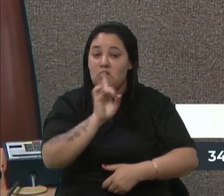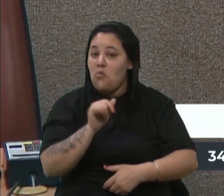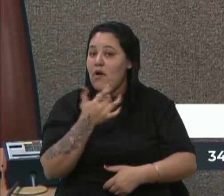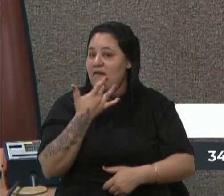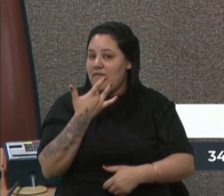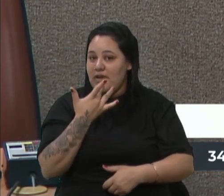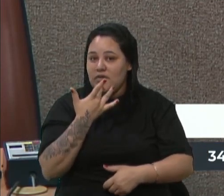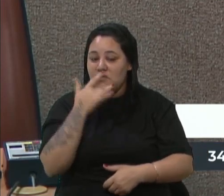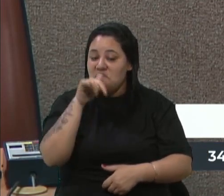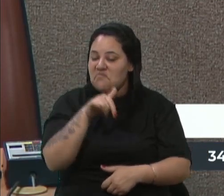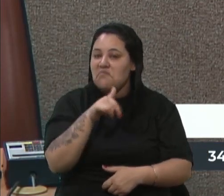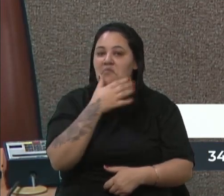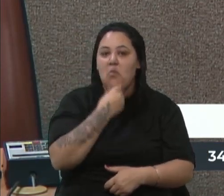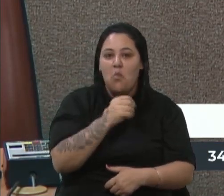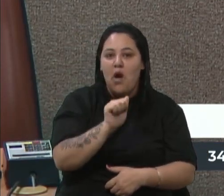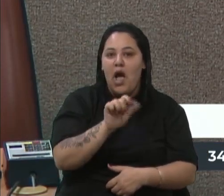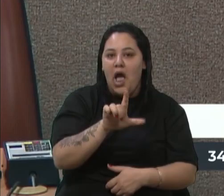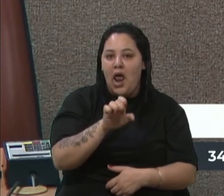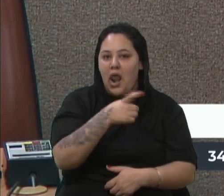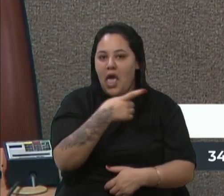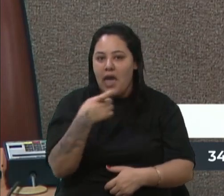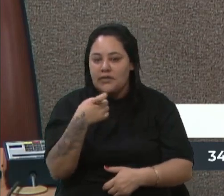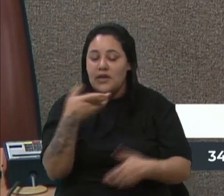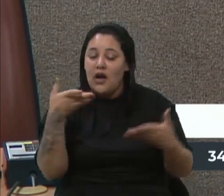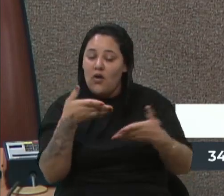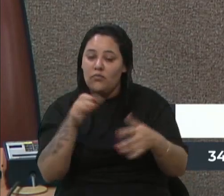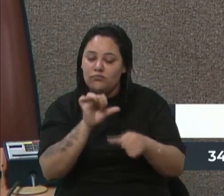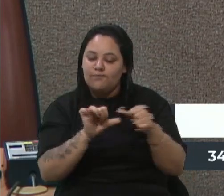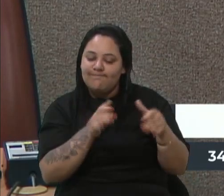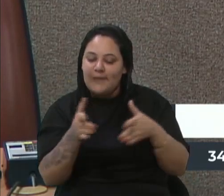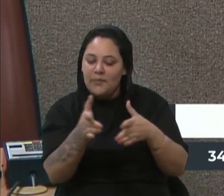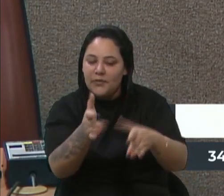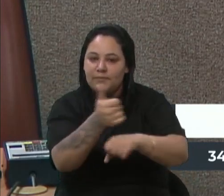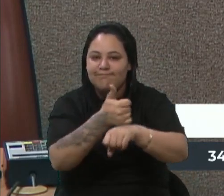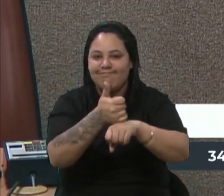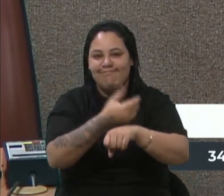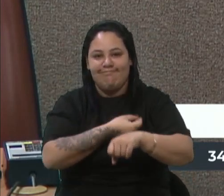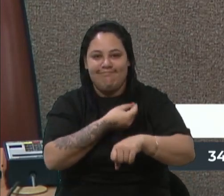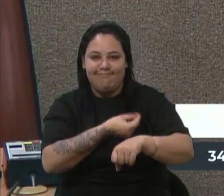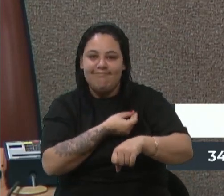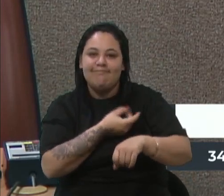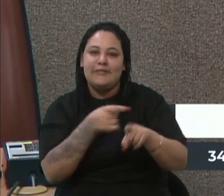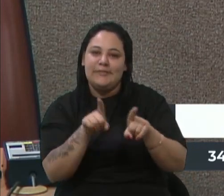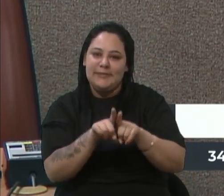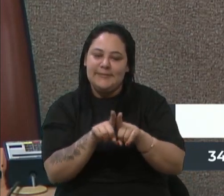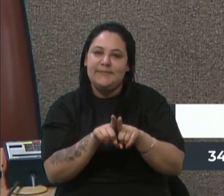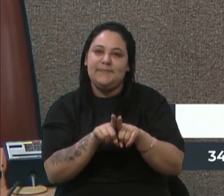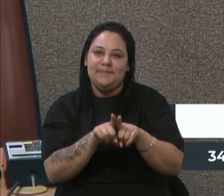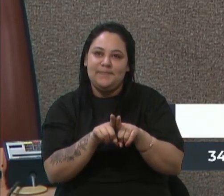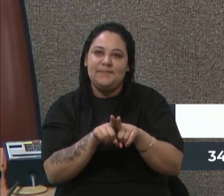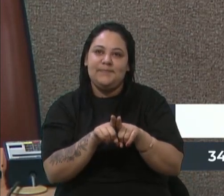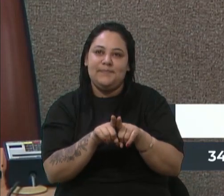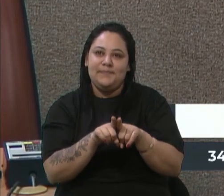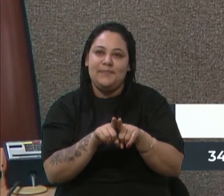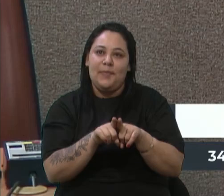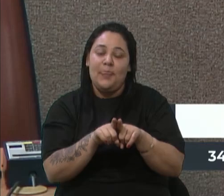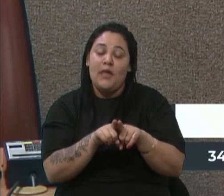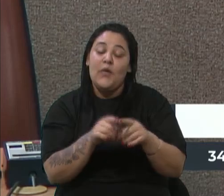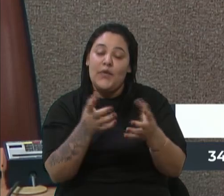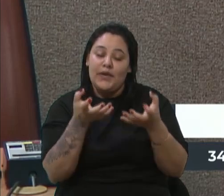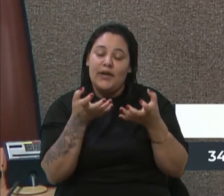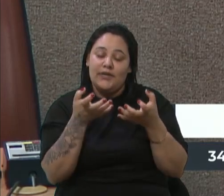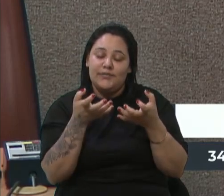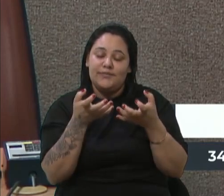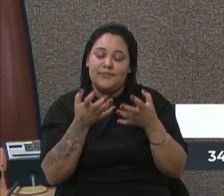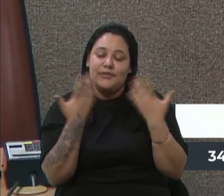e o Alex Schneider agora tá buscando um outros caminhos da vida profissional dele é E então eu quero fazer esse